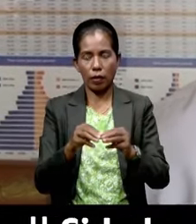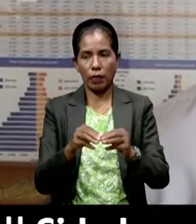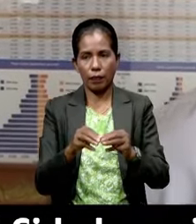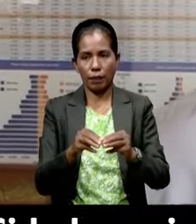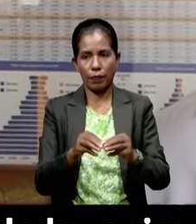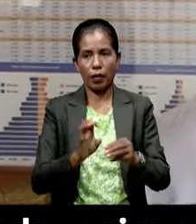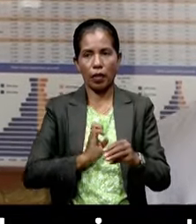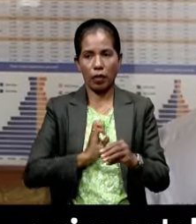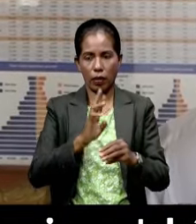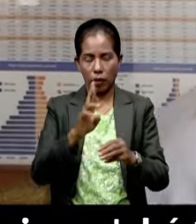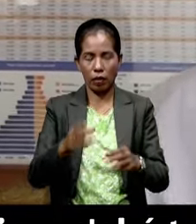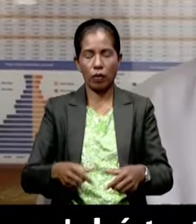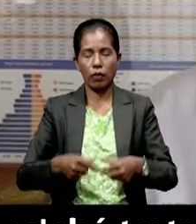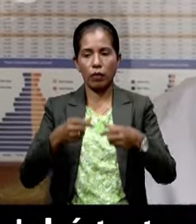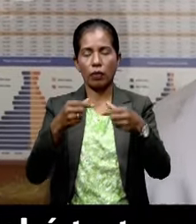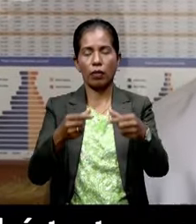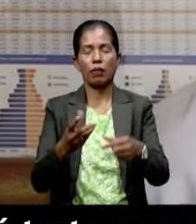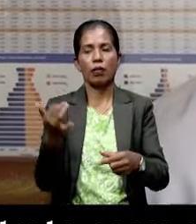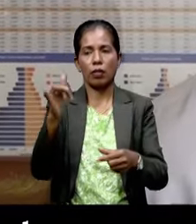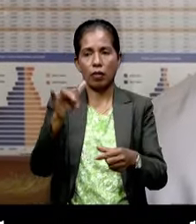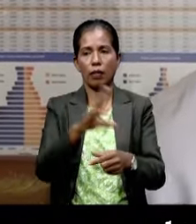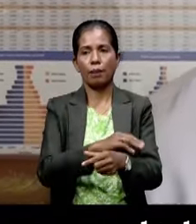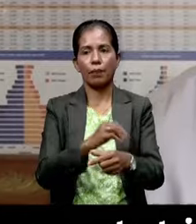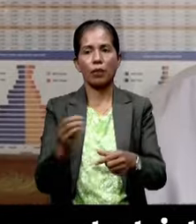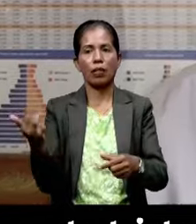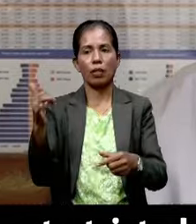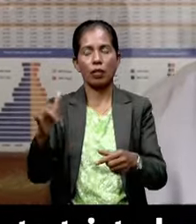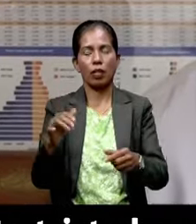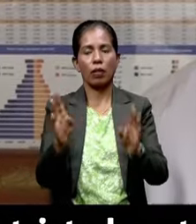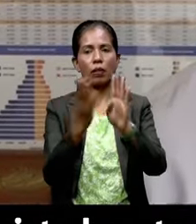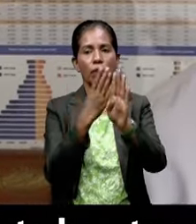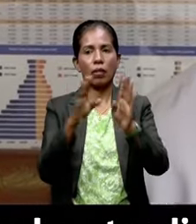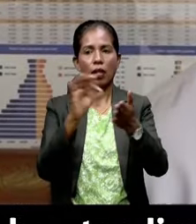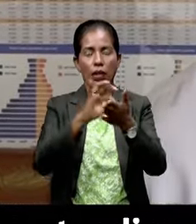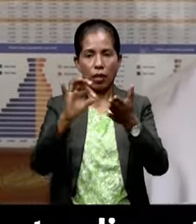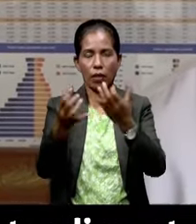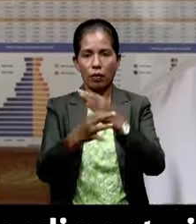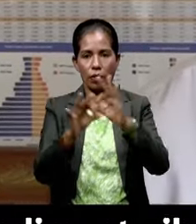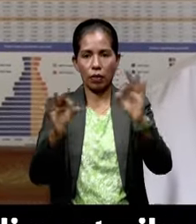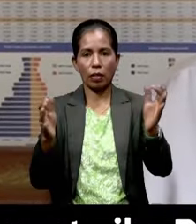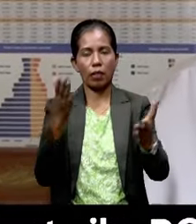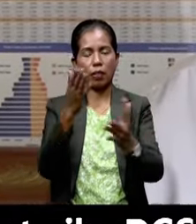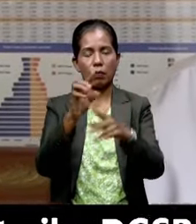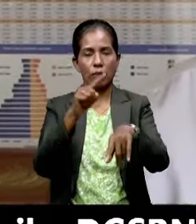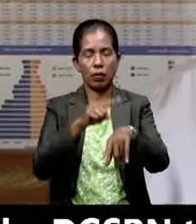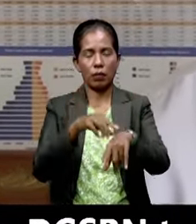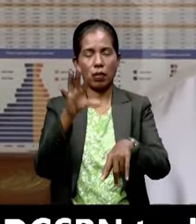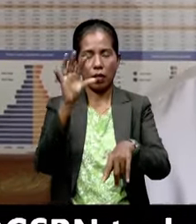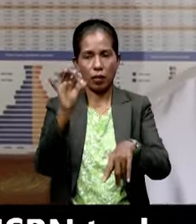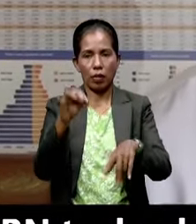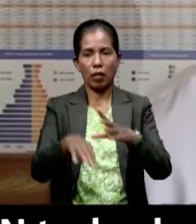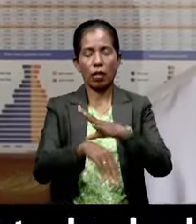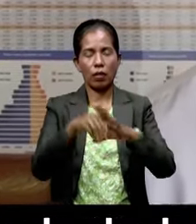município Hermera for orientação no basira no sirene ormatan sirene akere kotona kata tamo 8 horas sai